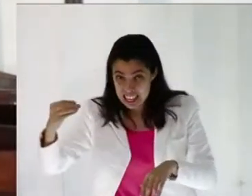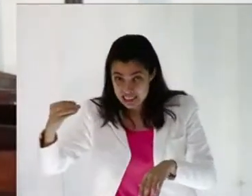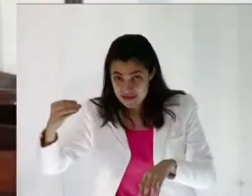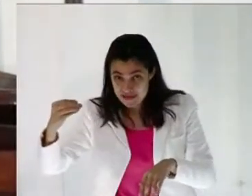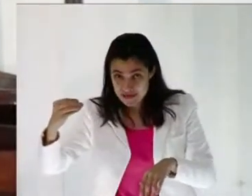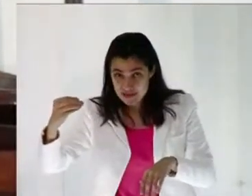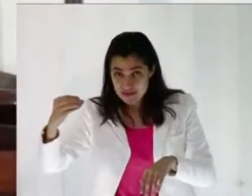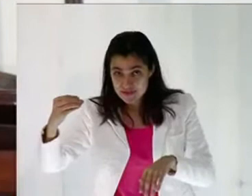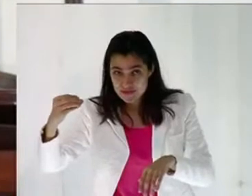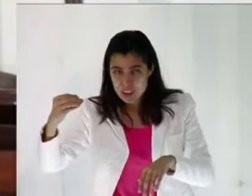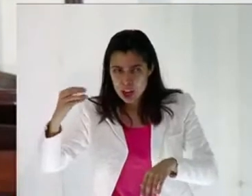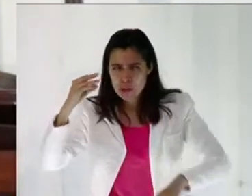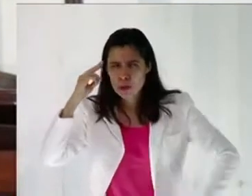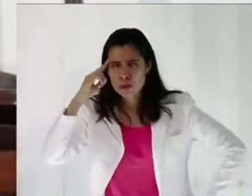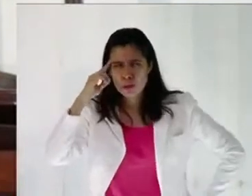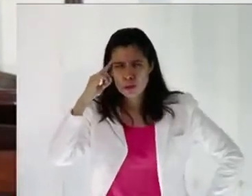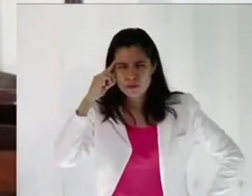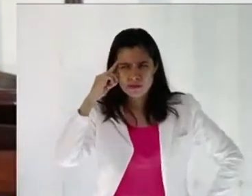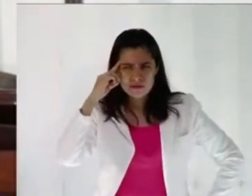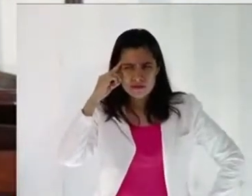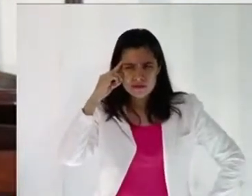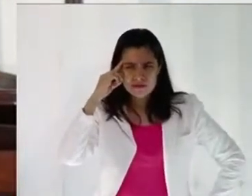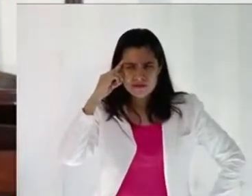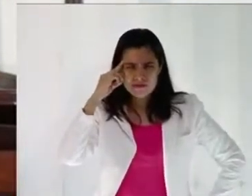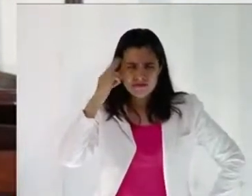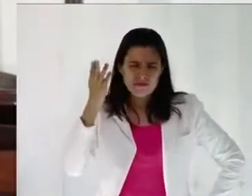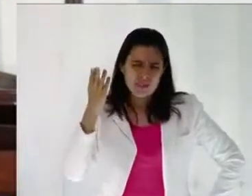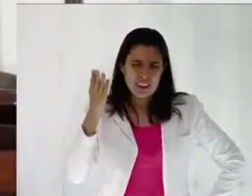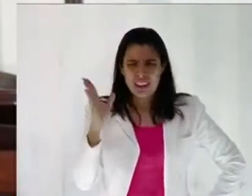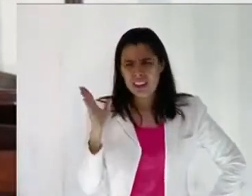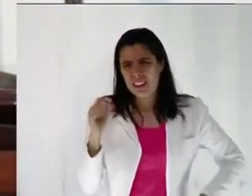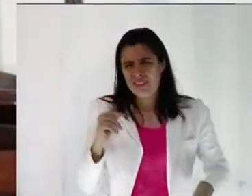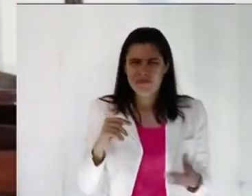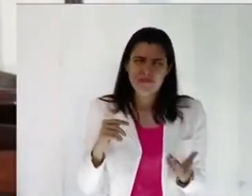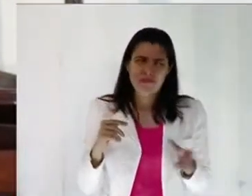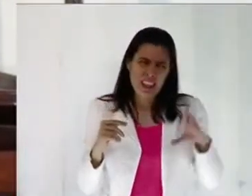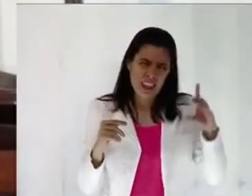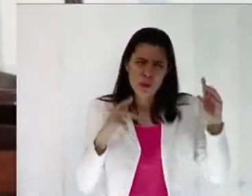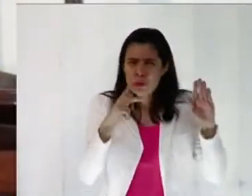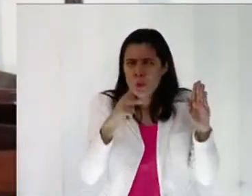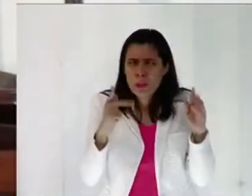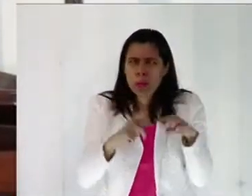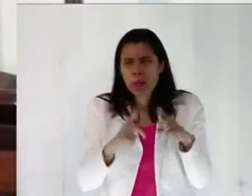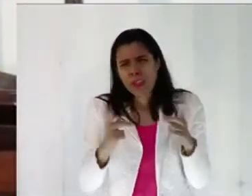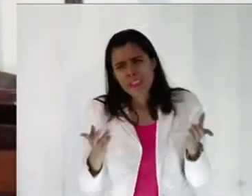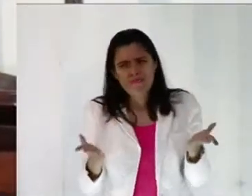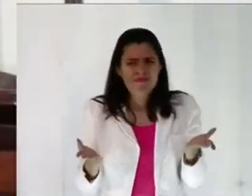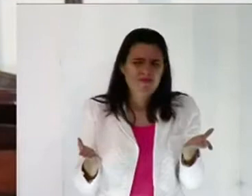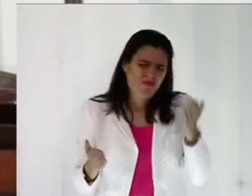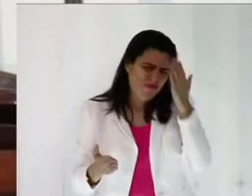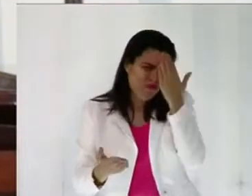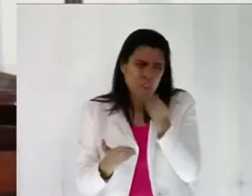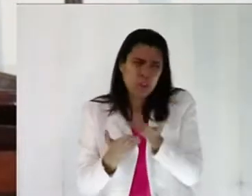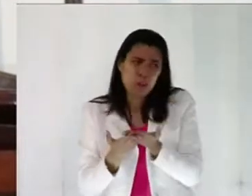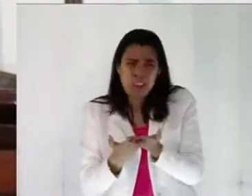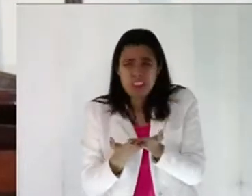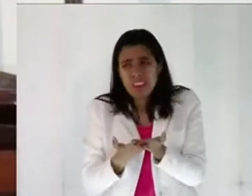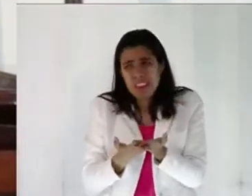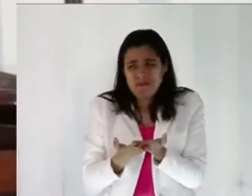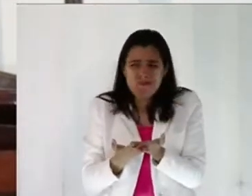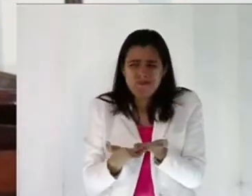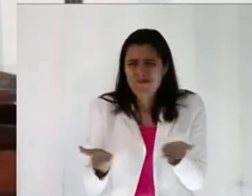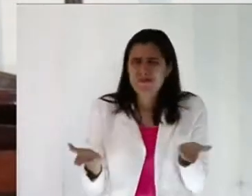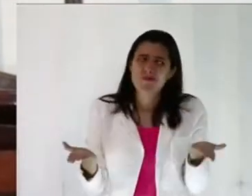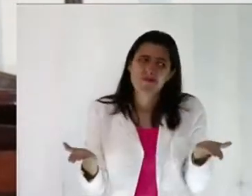Isaque, ele teve momentos em que ele titubeou, que ele vacilou, quando, por exemplo, consentiu com sua esposa de coabitar